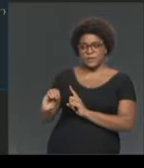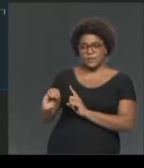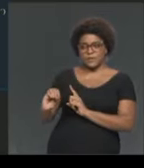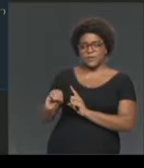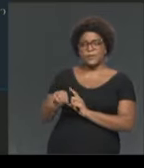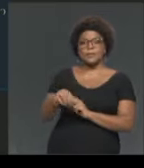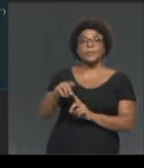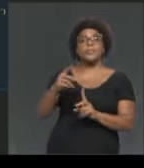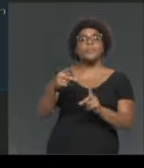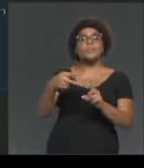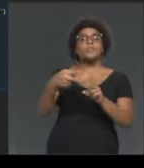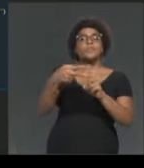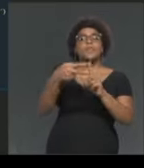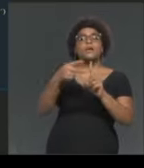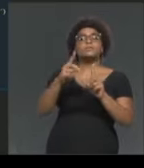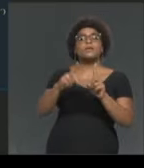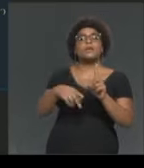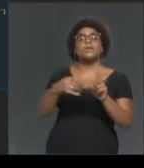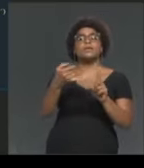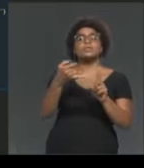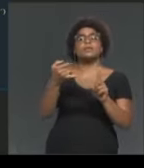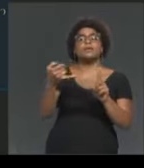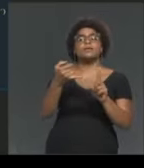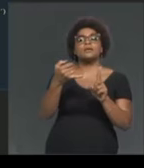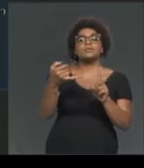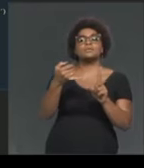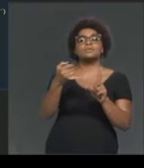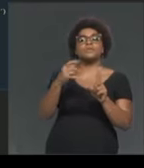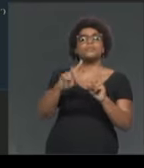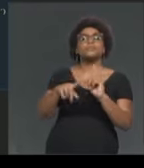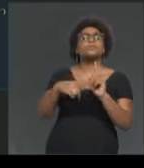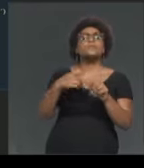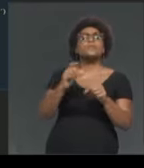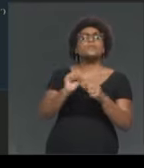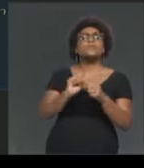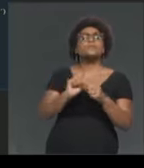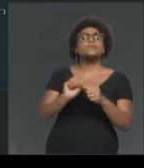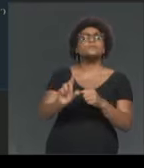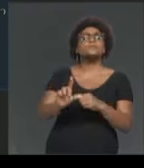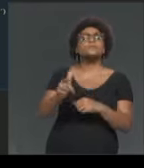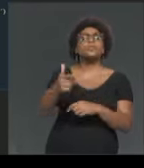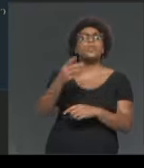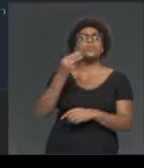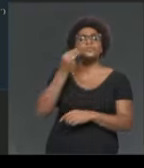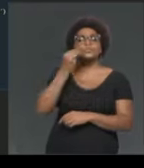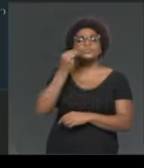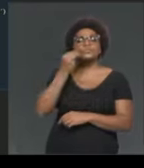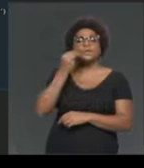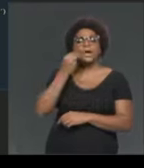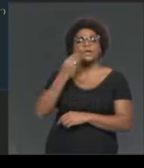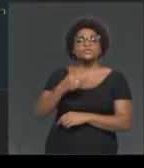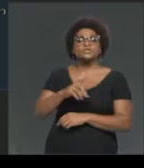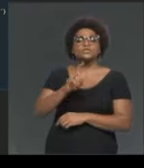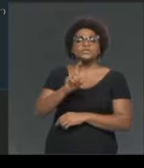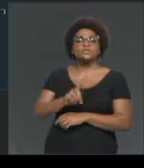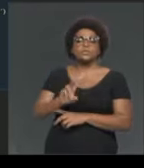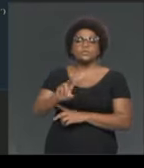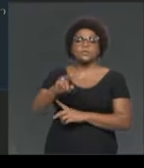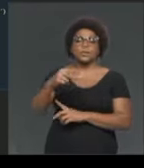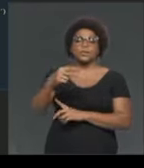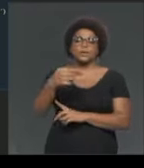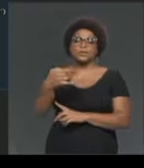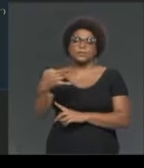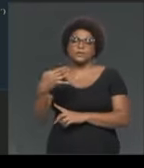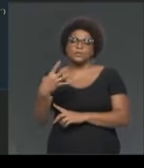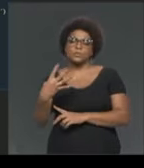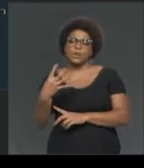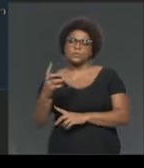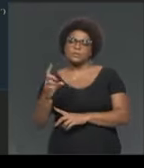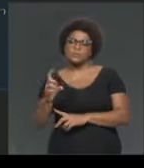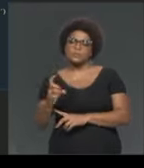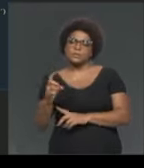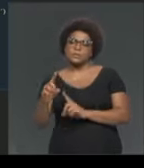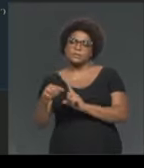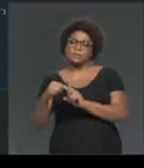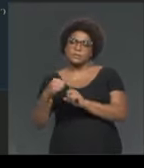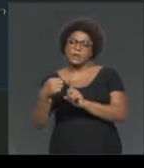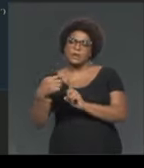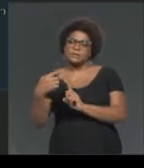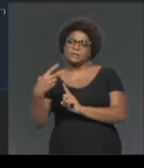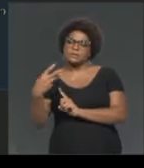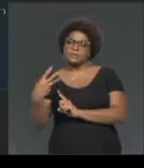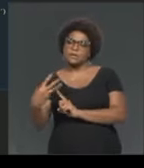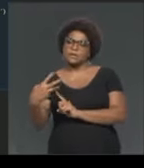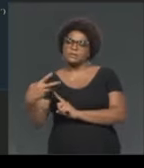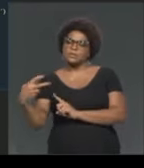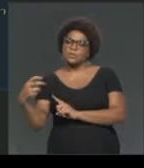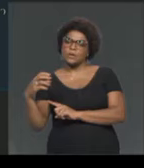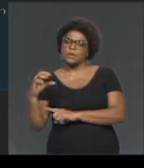reais. Depois eu testei com essa aqui, ó, x ao quadrado menos 4x mais 3 igual a 0, ou seja, o a é